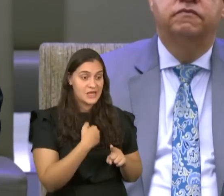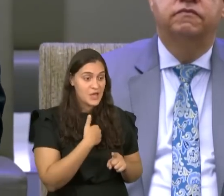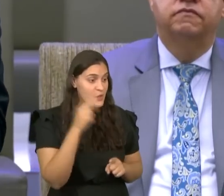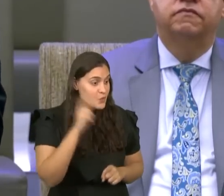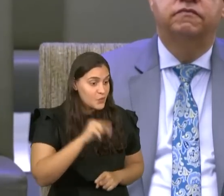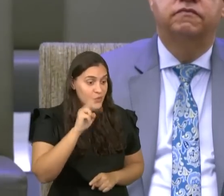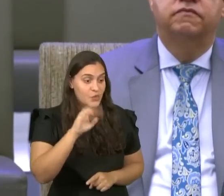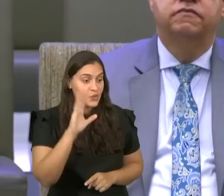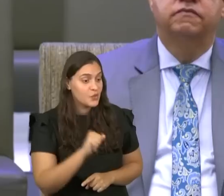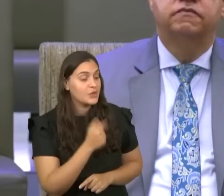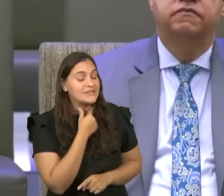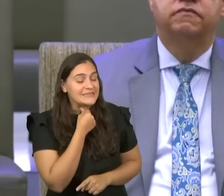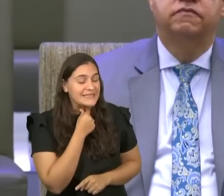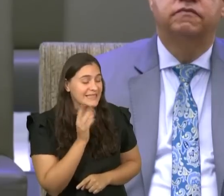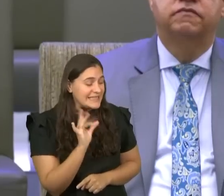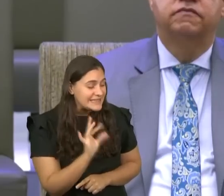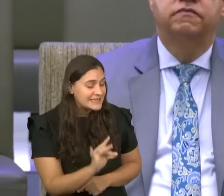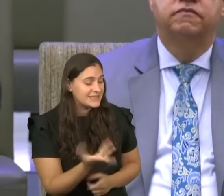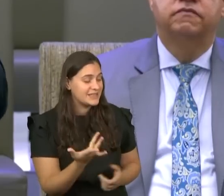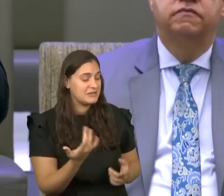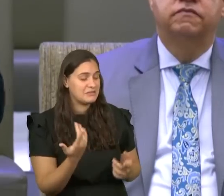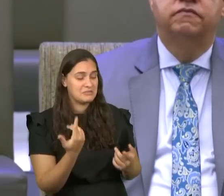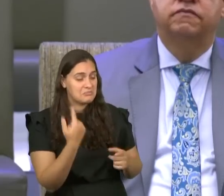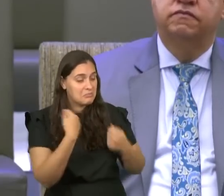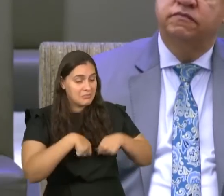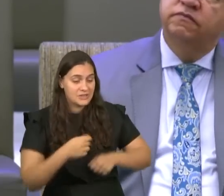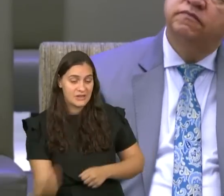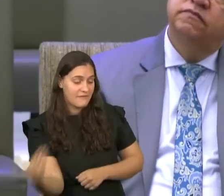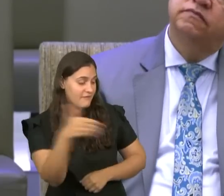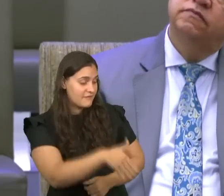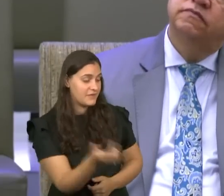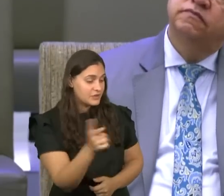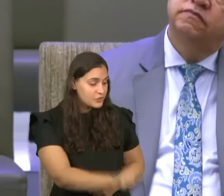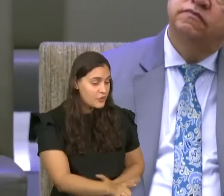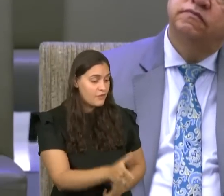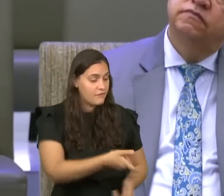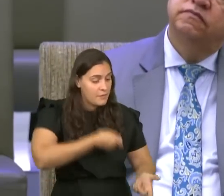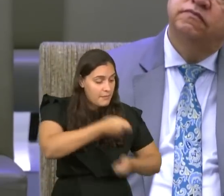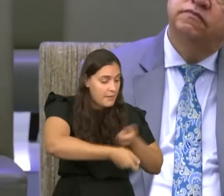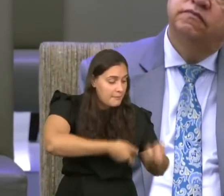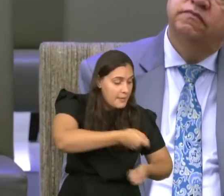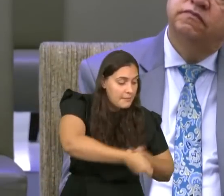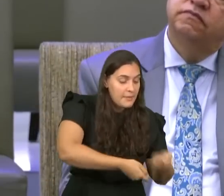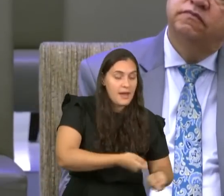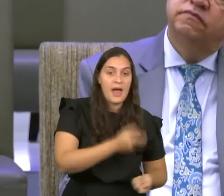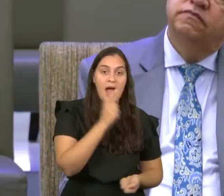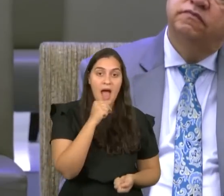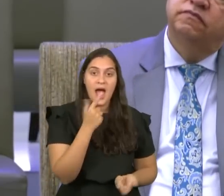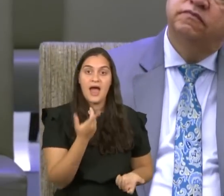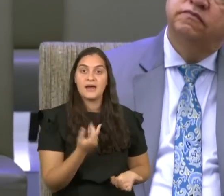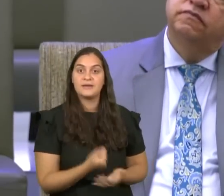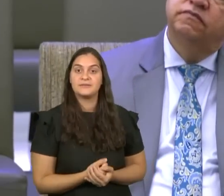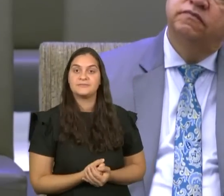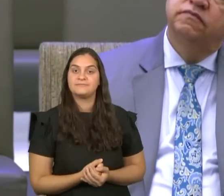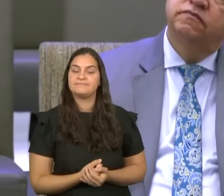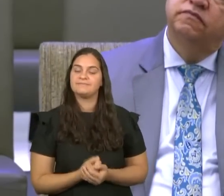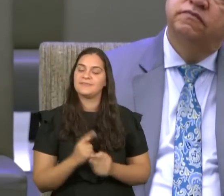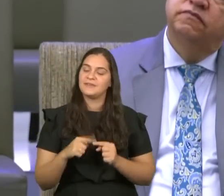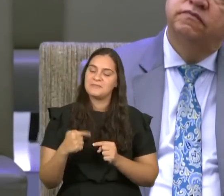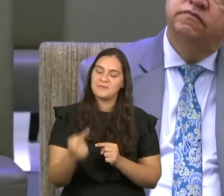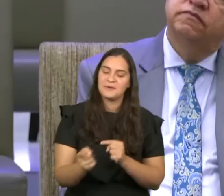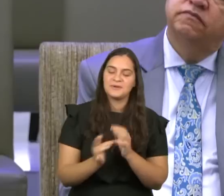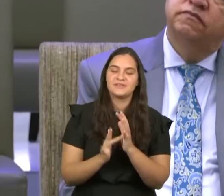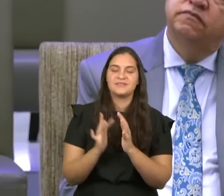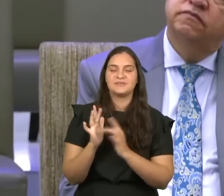terei sede nem precisarei vir aqui para tirar água então Jesus vai aprofundando